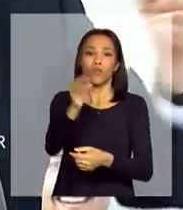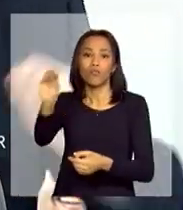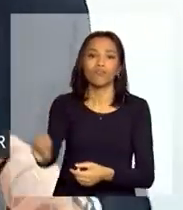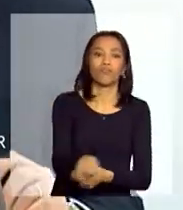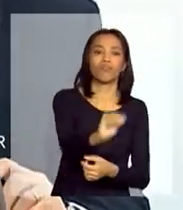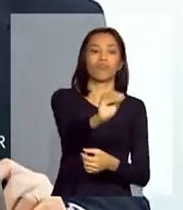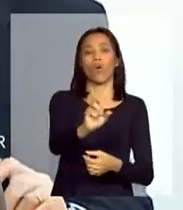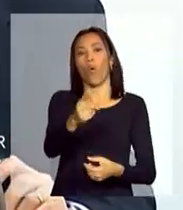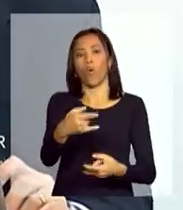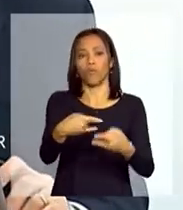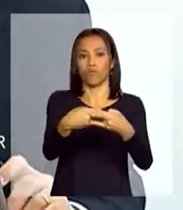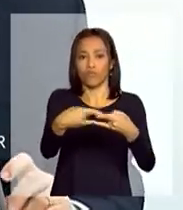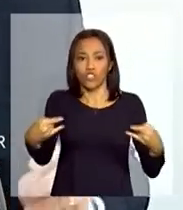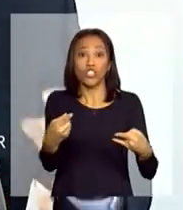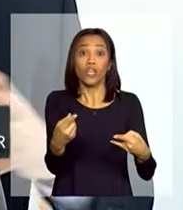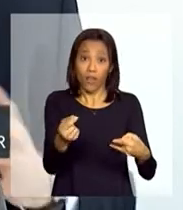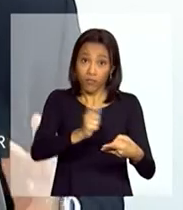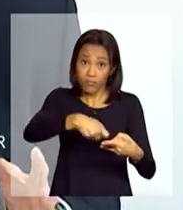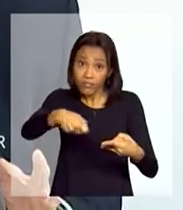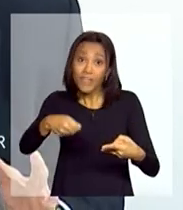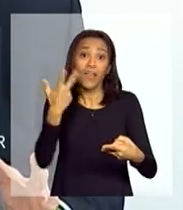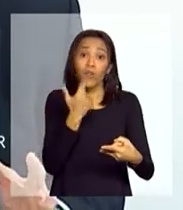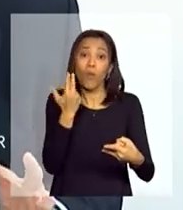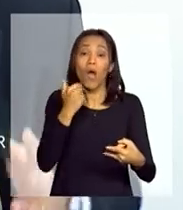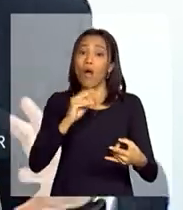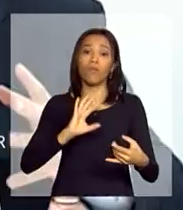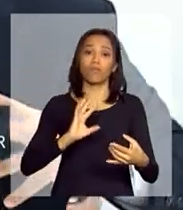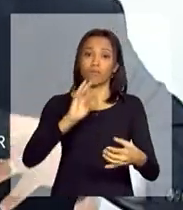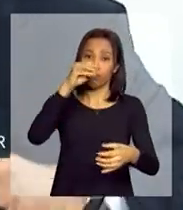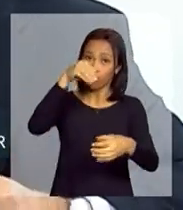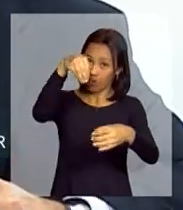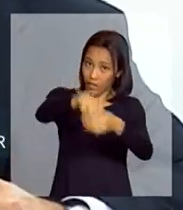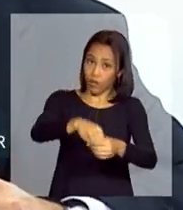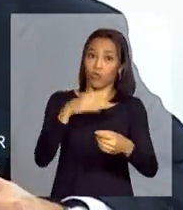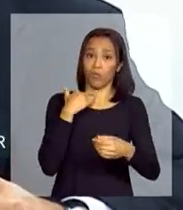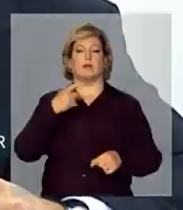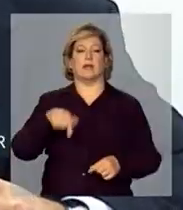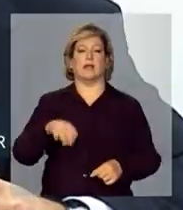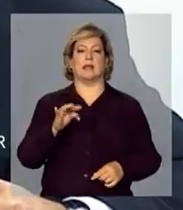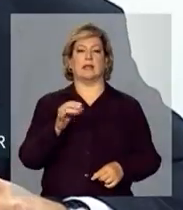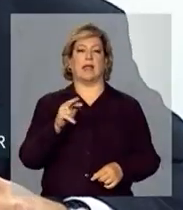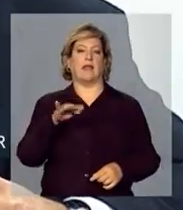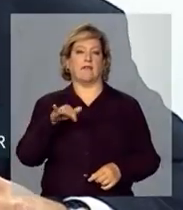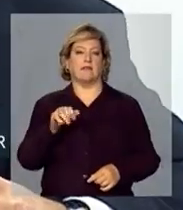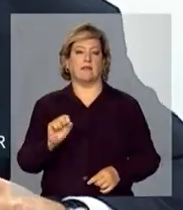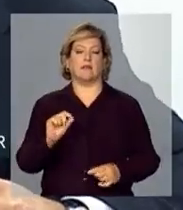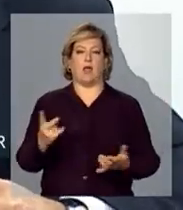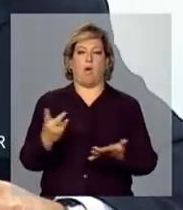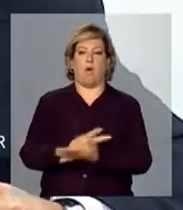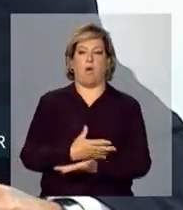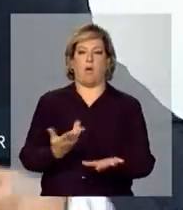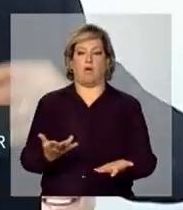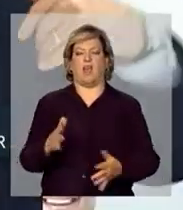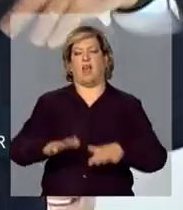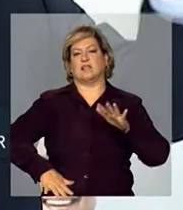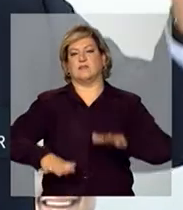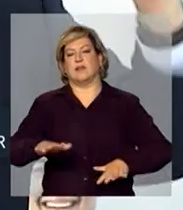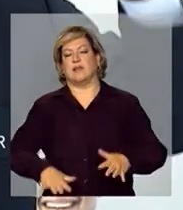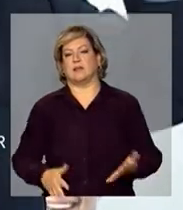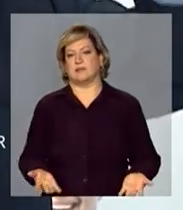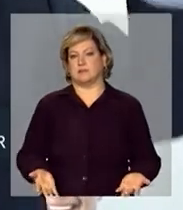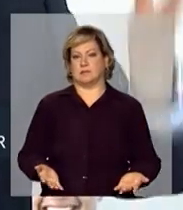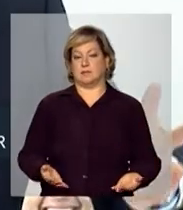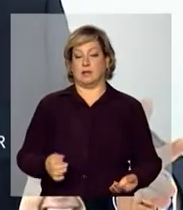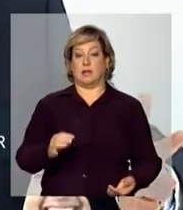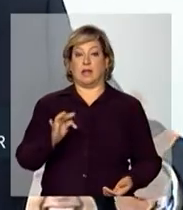de cheque estamos falando aqui do cadastro essas coisas tá não tô falando aqui de tarifas que ocorrem esporadicamente sem